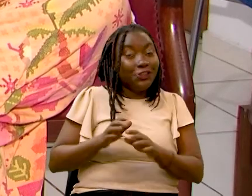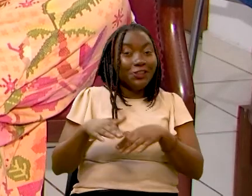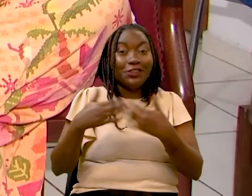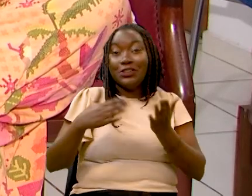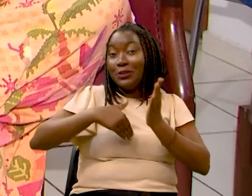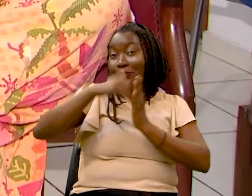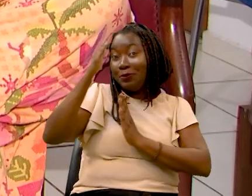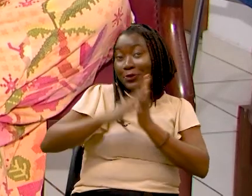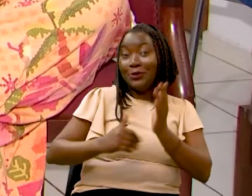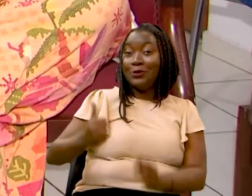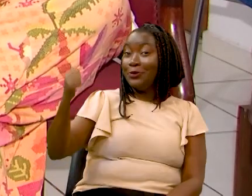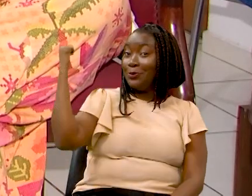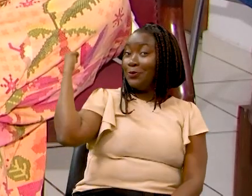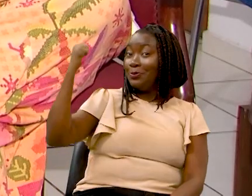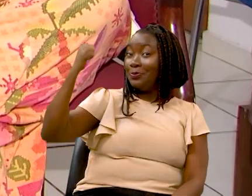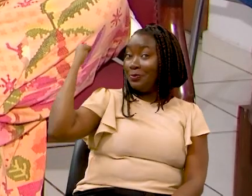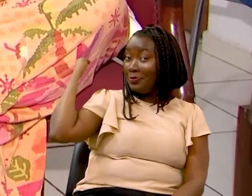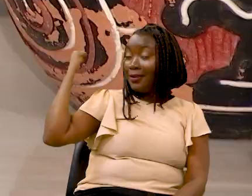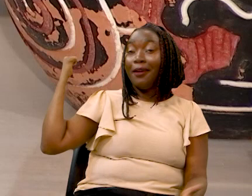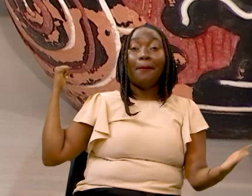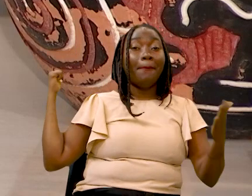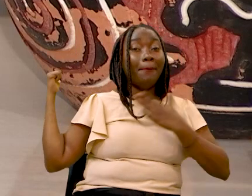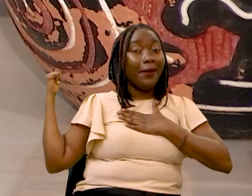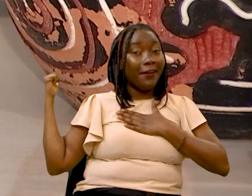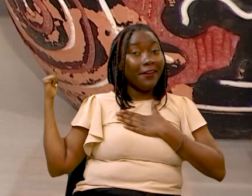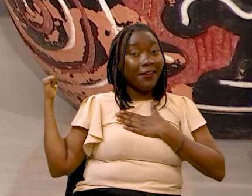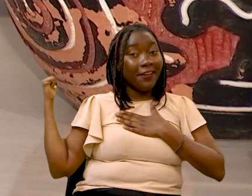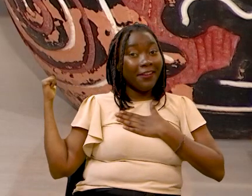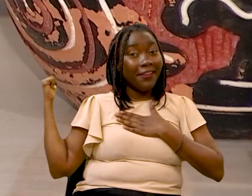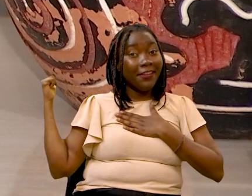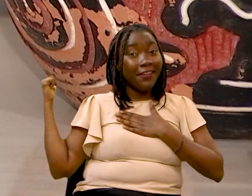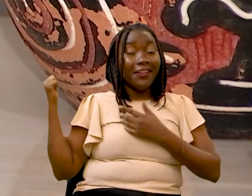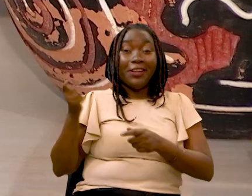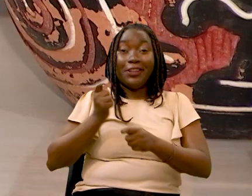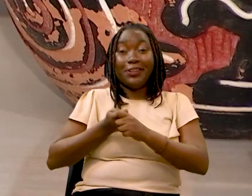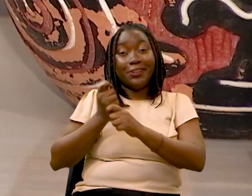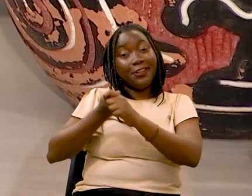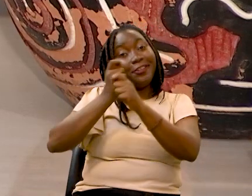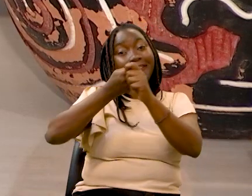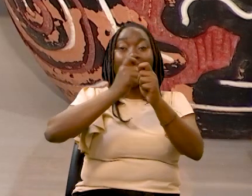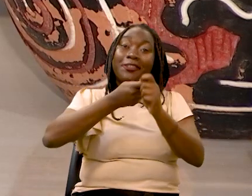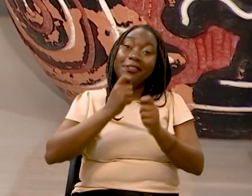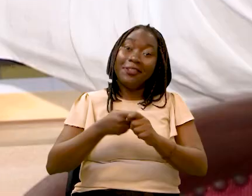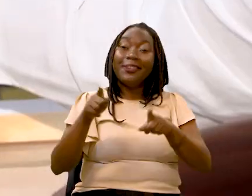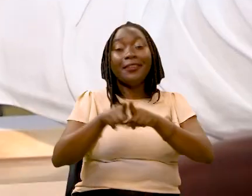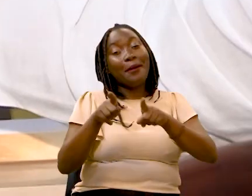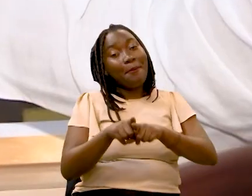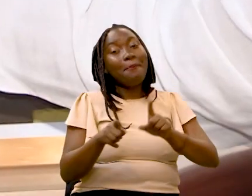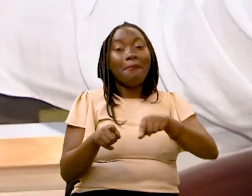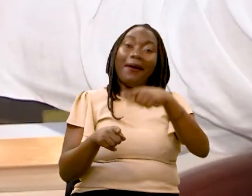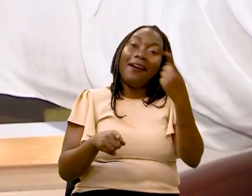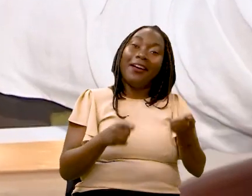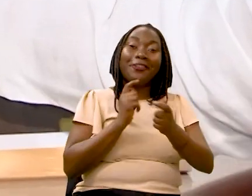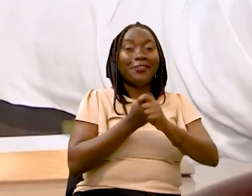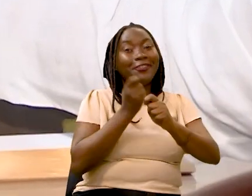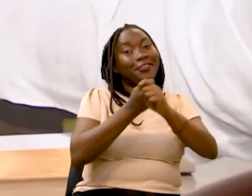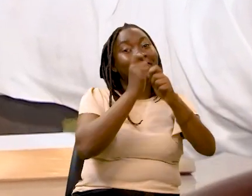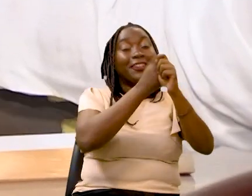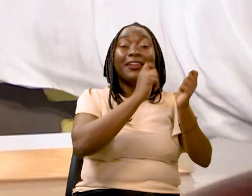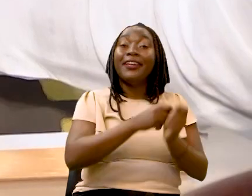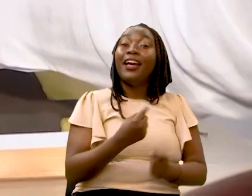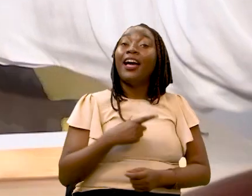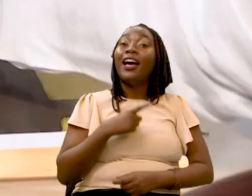da escultura. Então, essa pintura aqui ao fundo é uma pintura minha, essa escultura também, essa